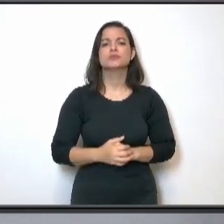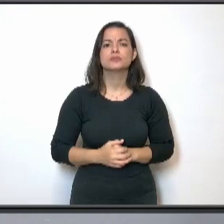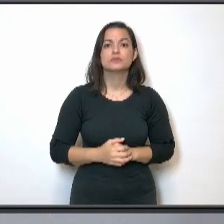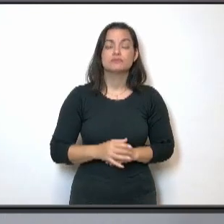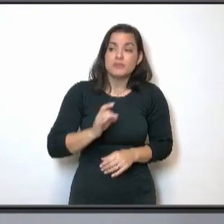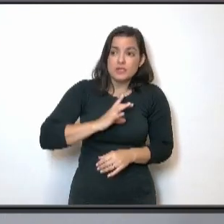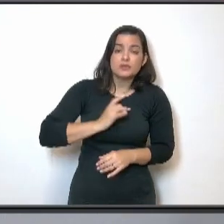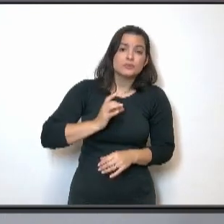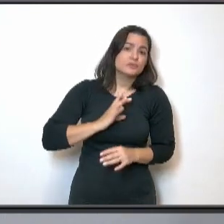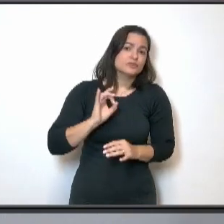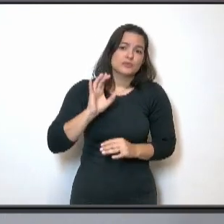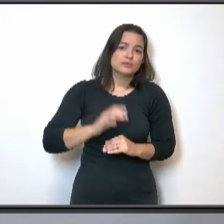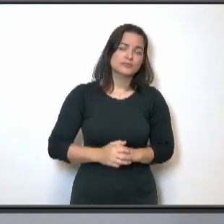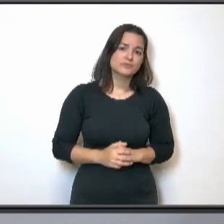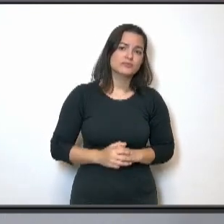Medo.